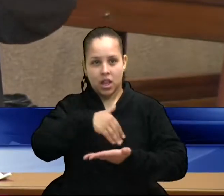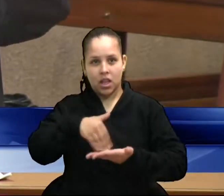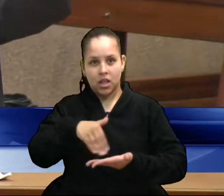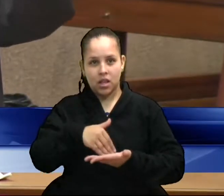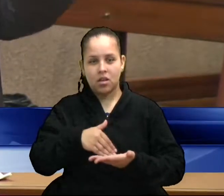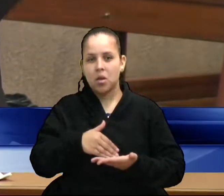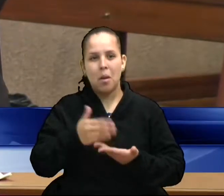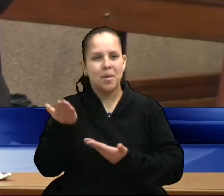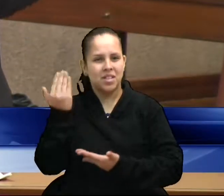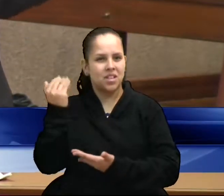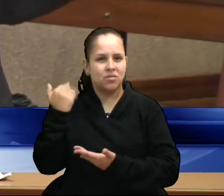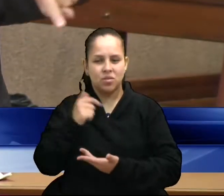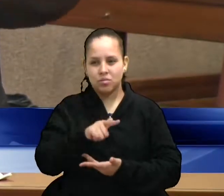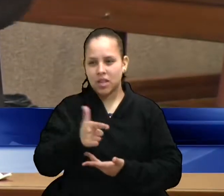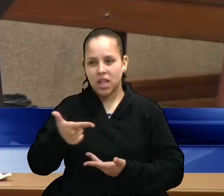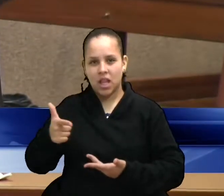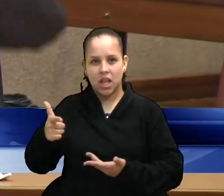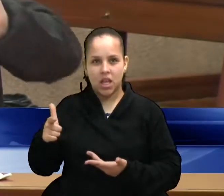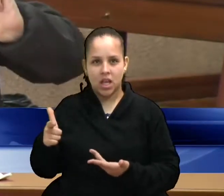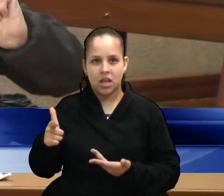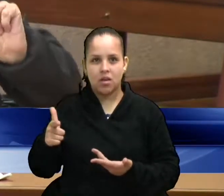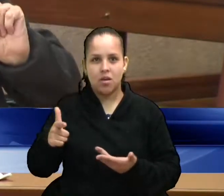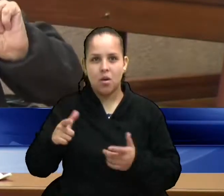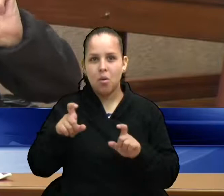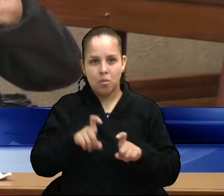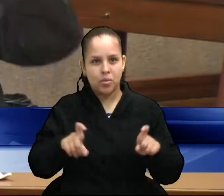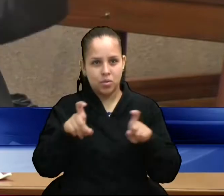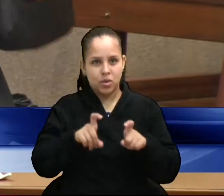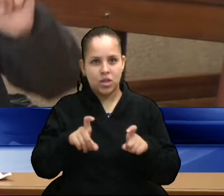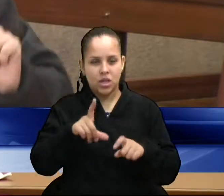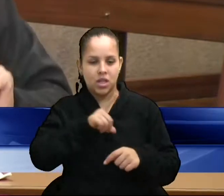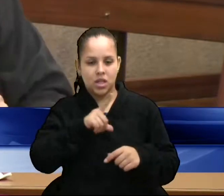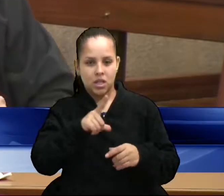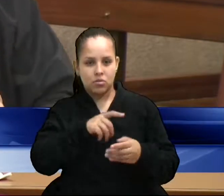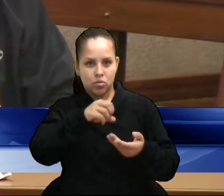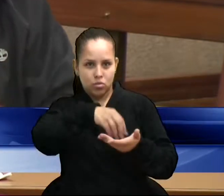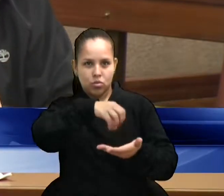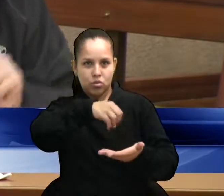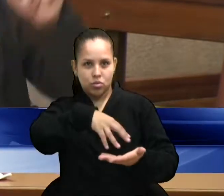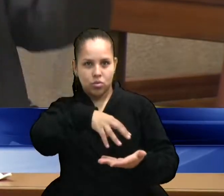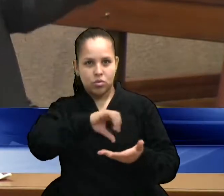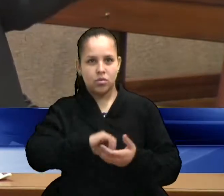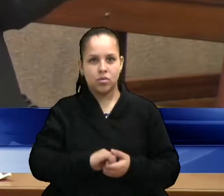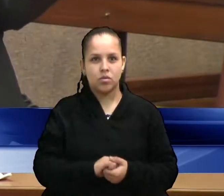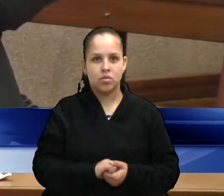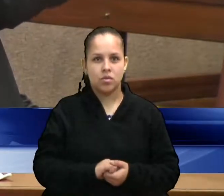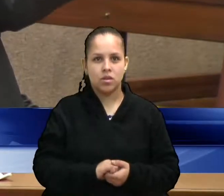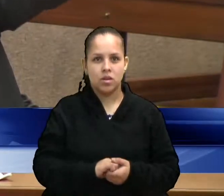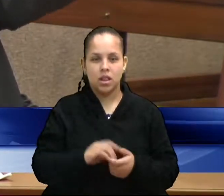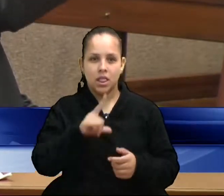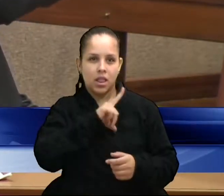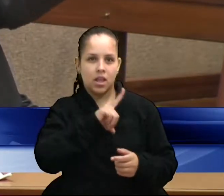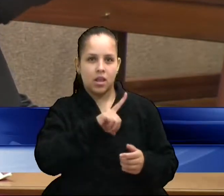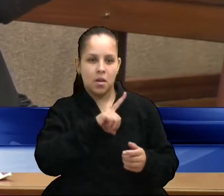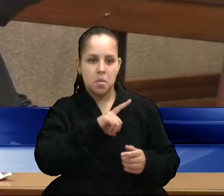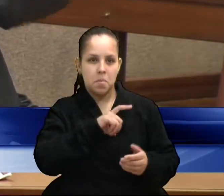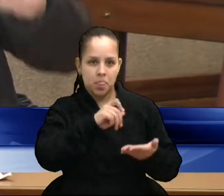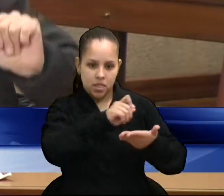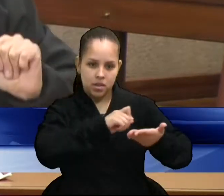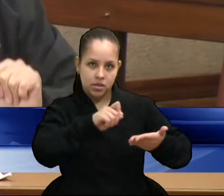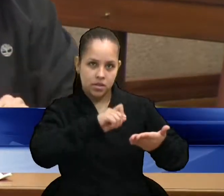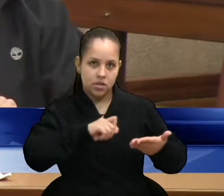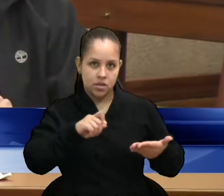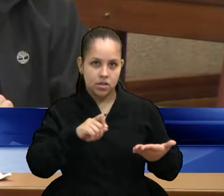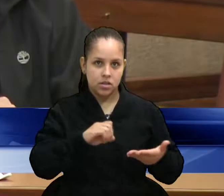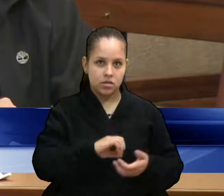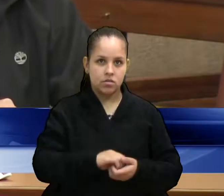computador, a prefeitura, ele tinha uma xerox em folha 4. Quando ele foi me convidar para ser seu assessor, estava escrito naquela